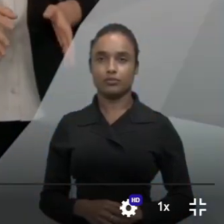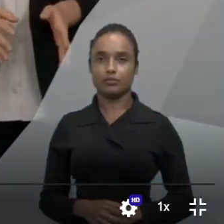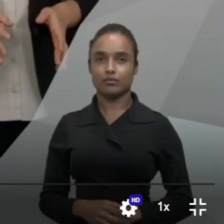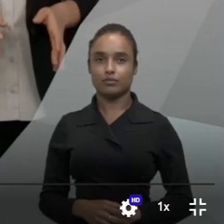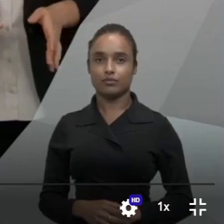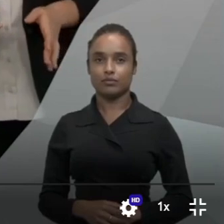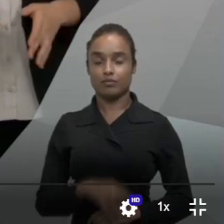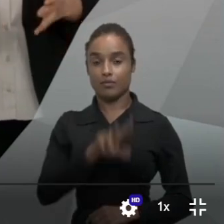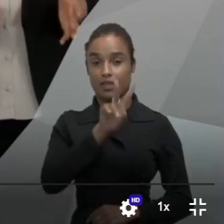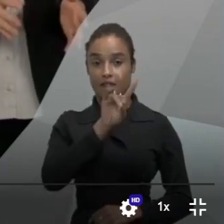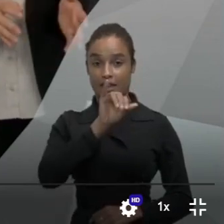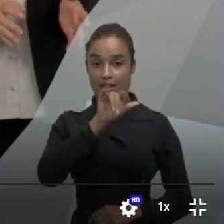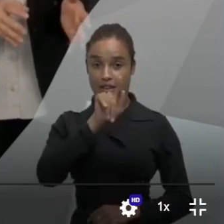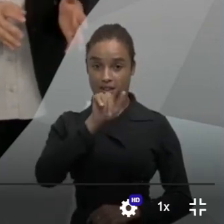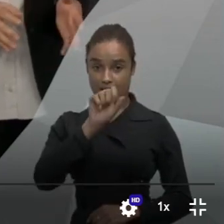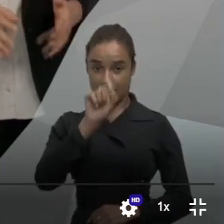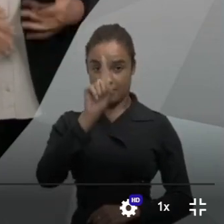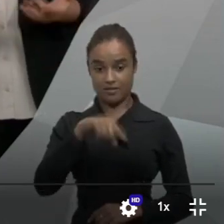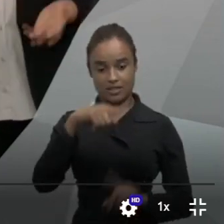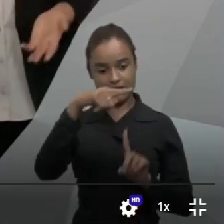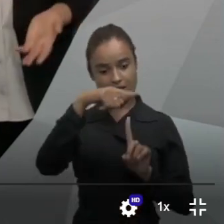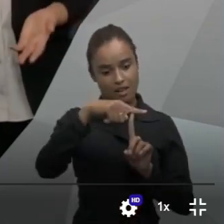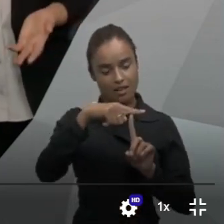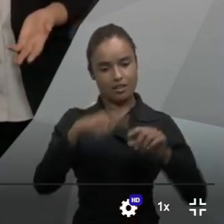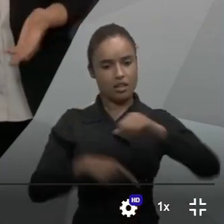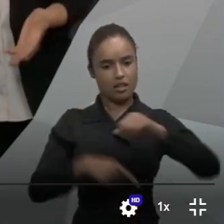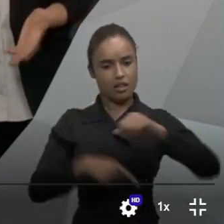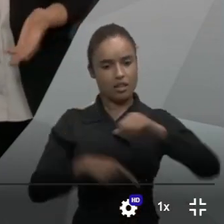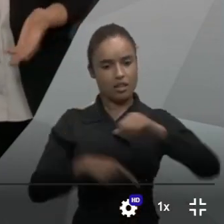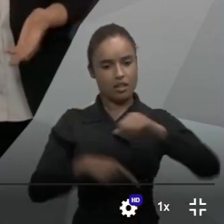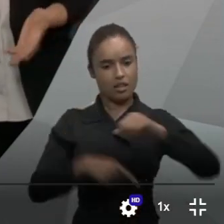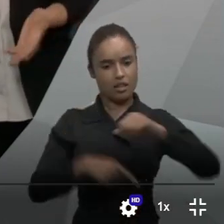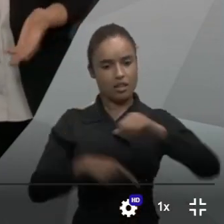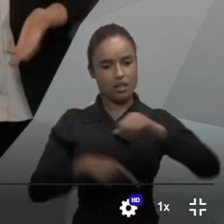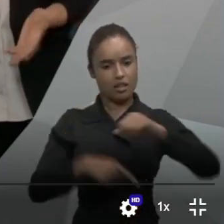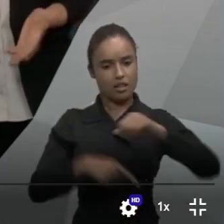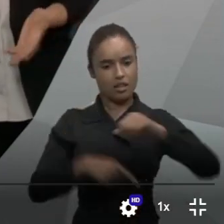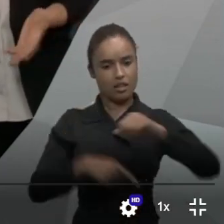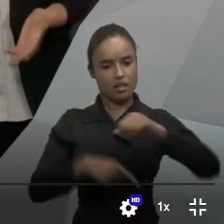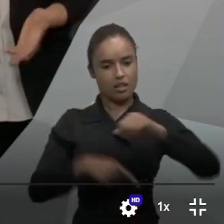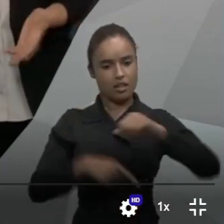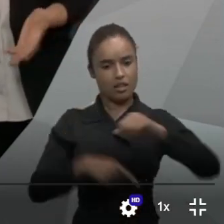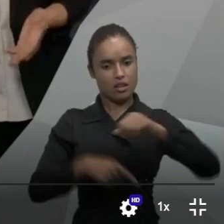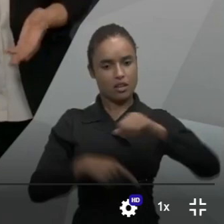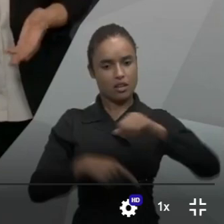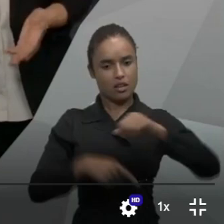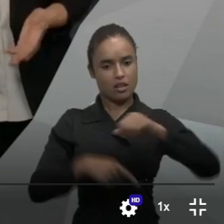As vigas em T que usaremos na obra têm esse formato